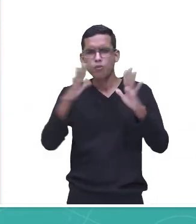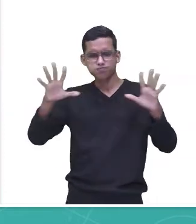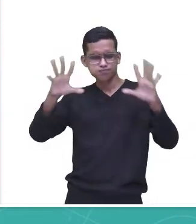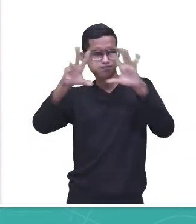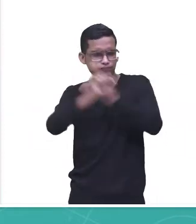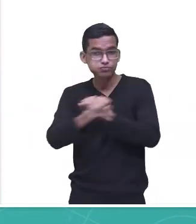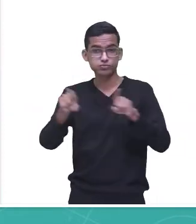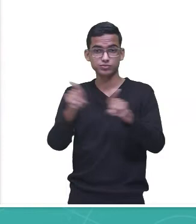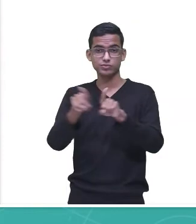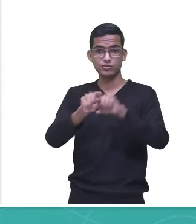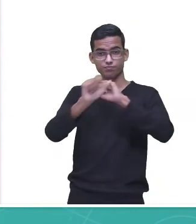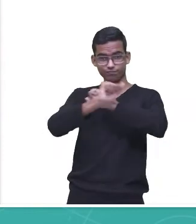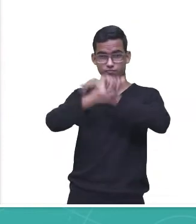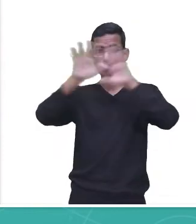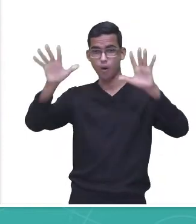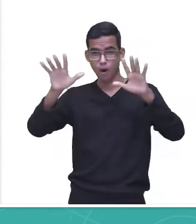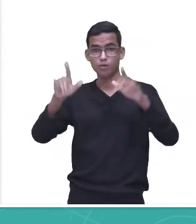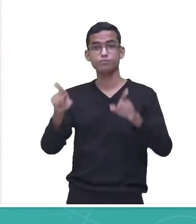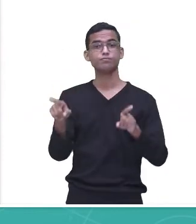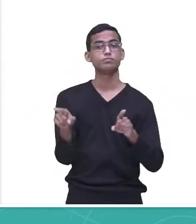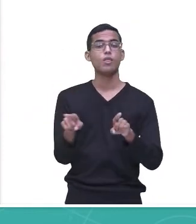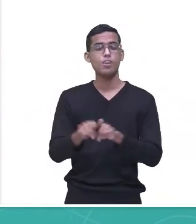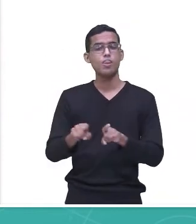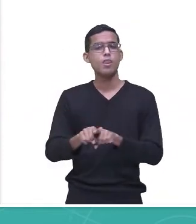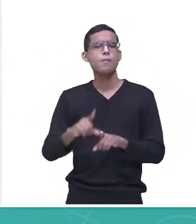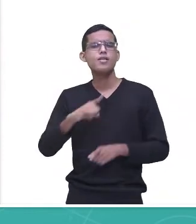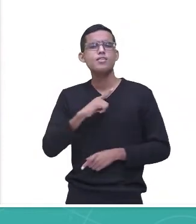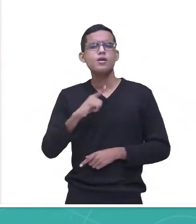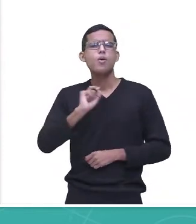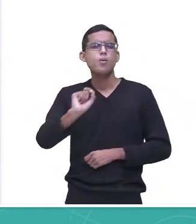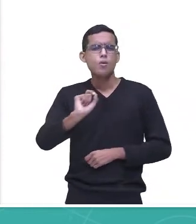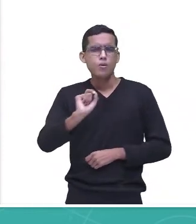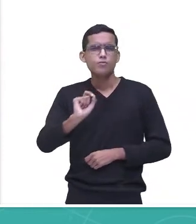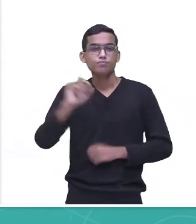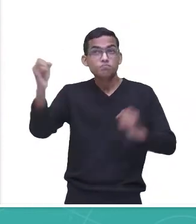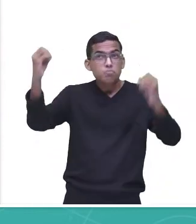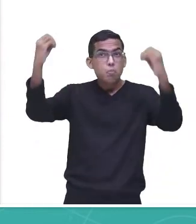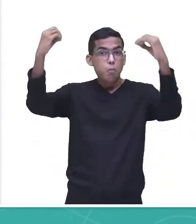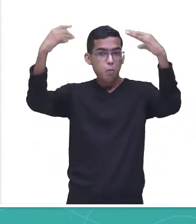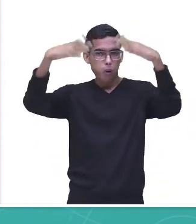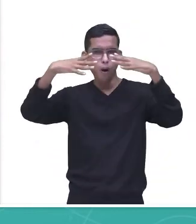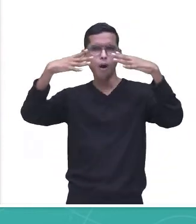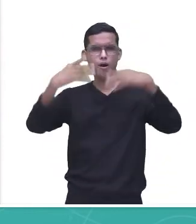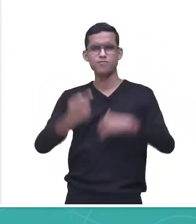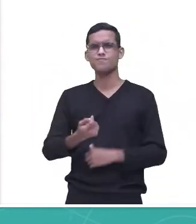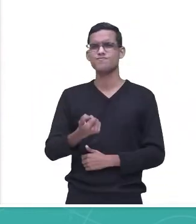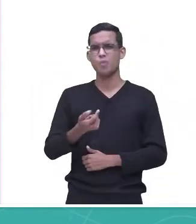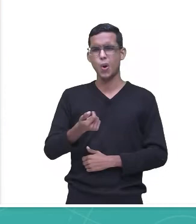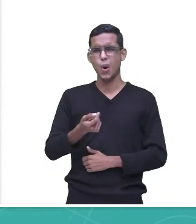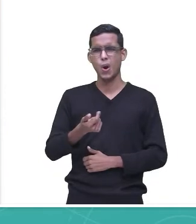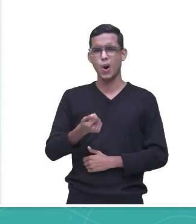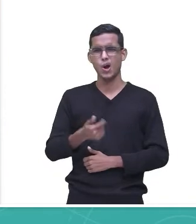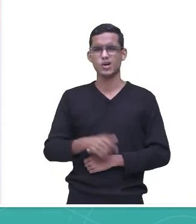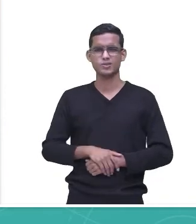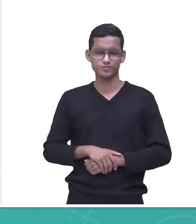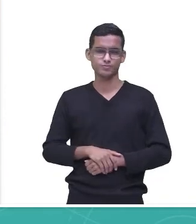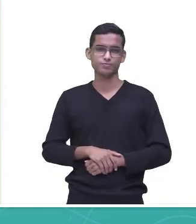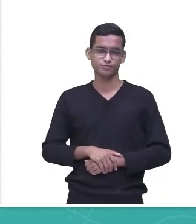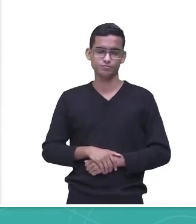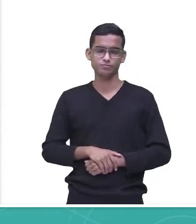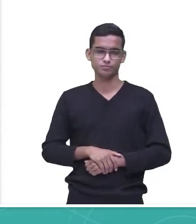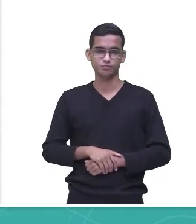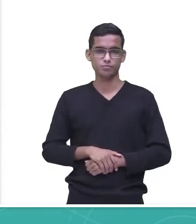primárias, havia também uma luminosidade, pouca luminosidade. E agora